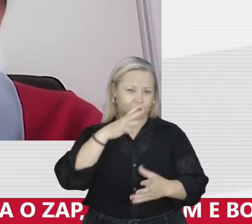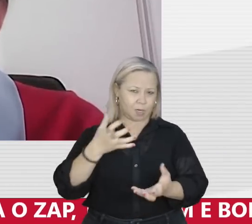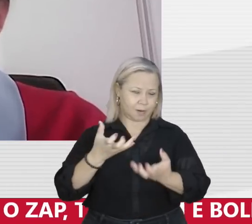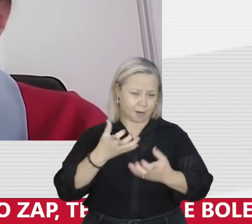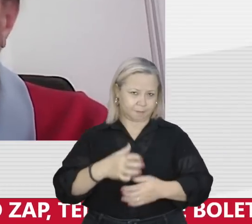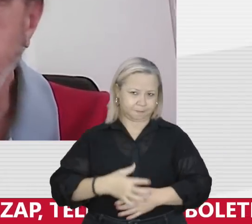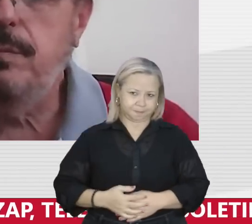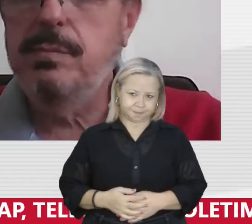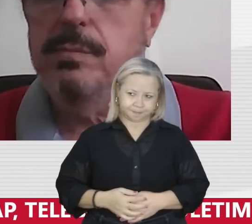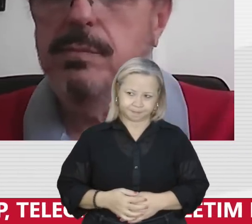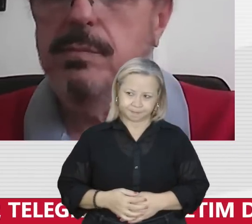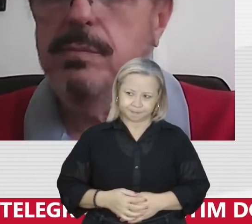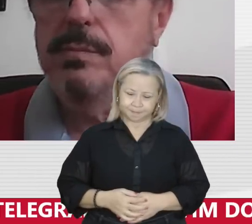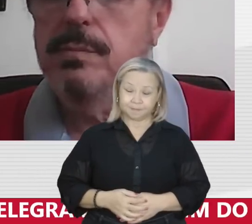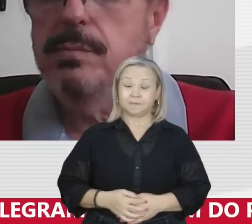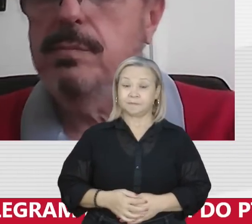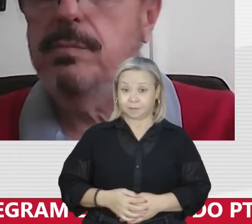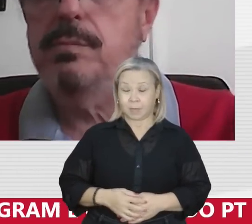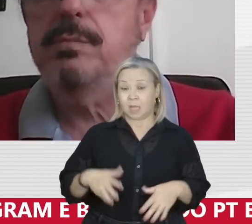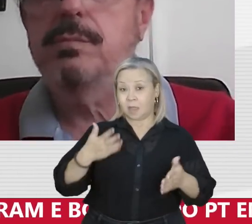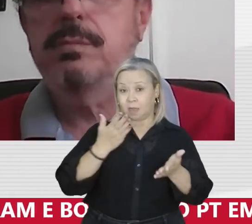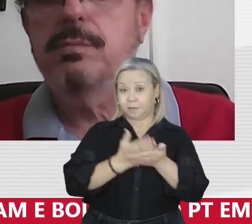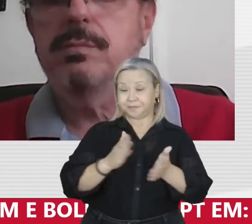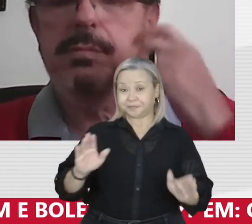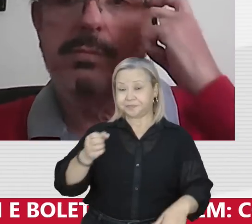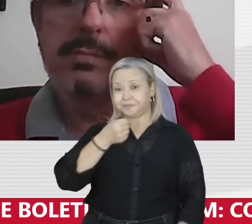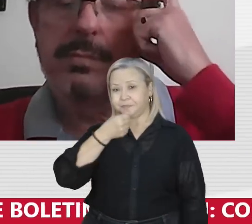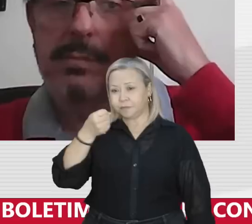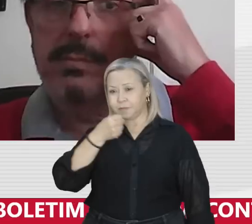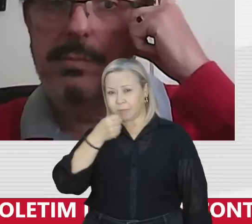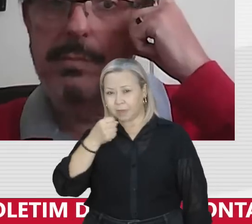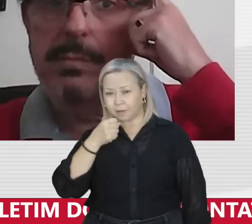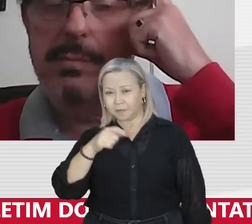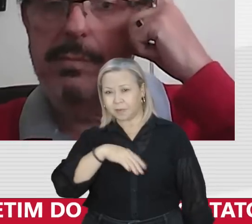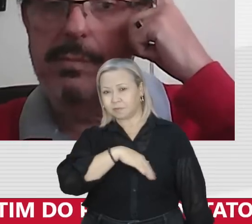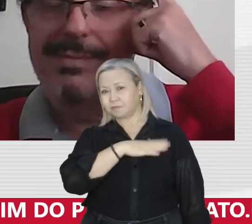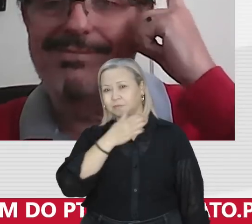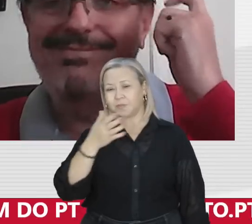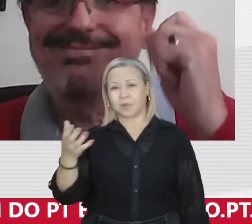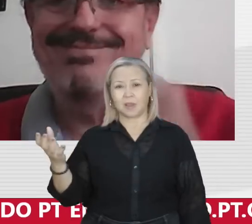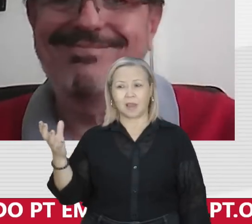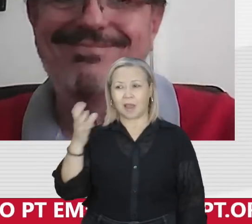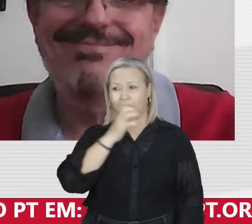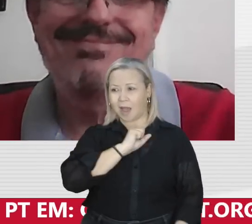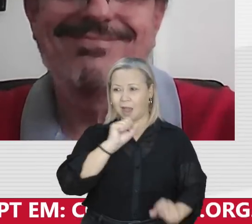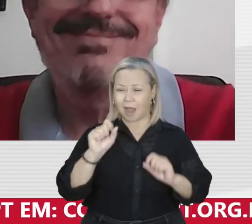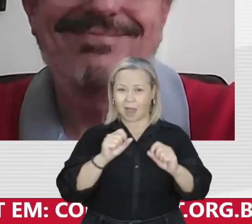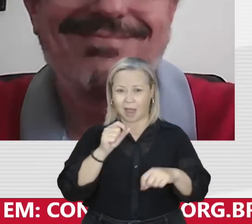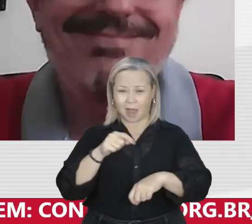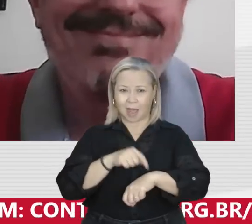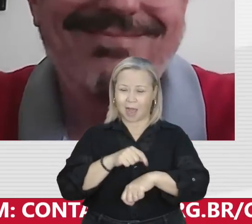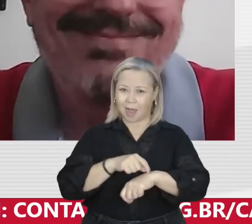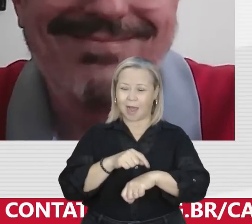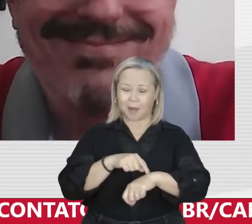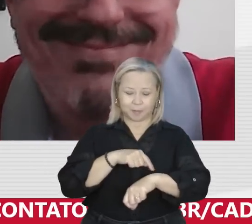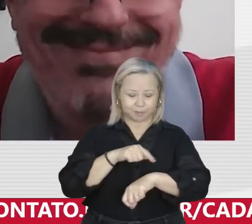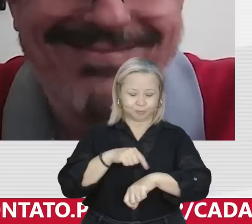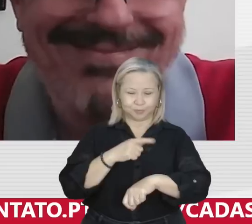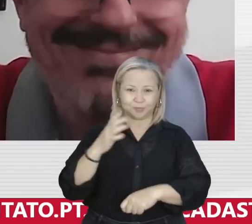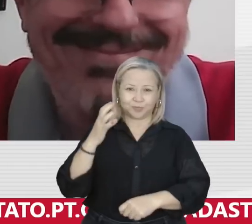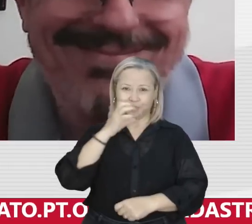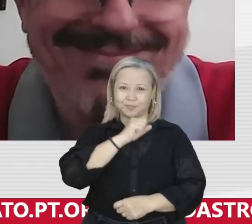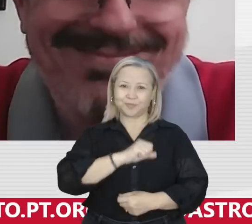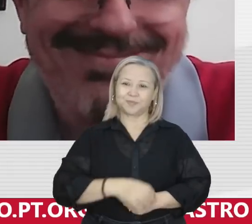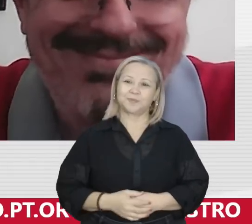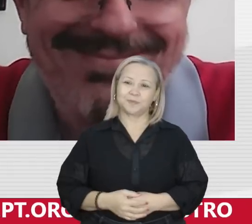Olha, nós estamos chegando no final da nossa entrevista, que, como você viu, passou rápido, você estava com medo desse tempo, passou rápido.